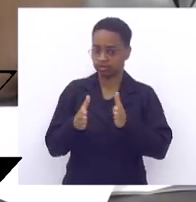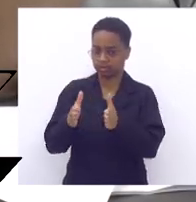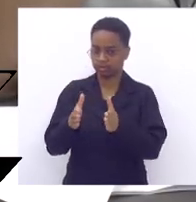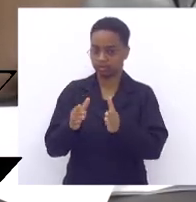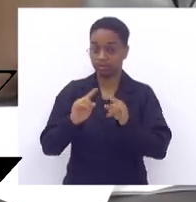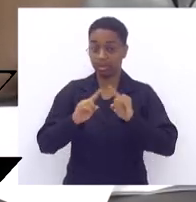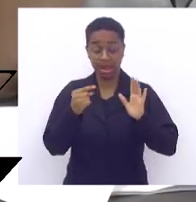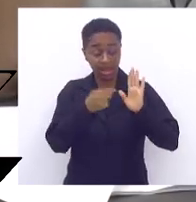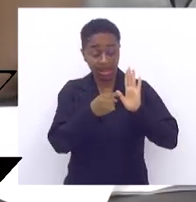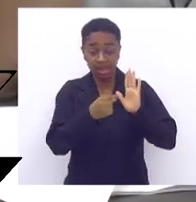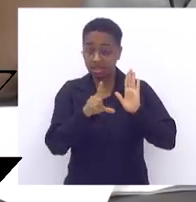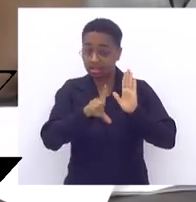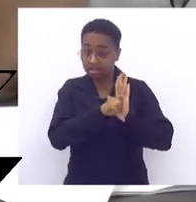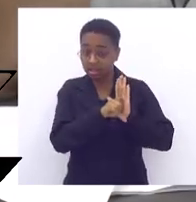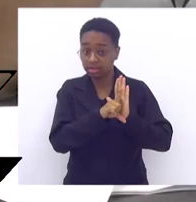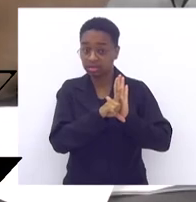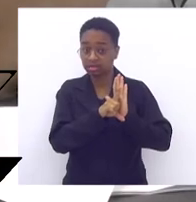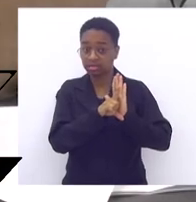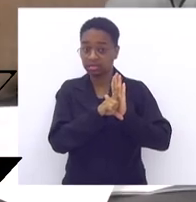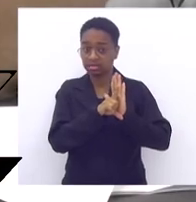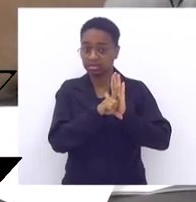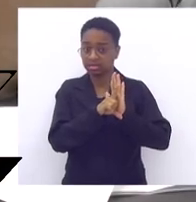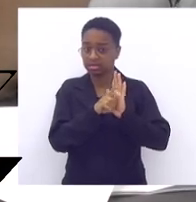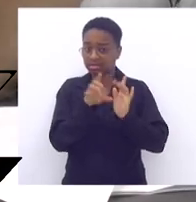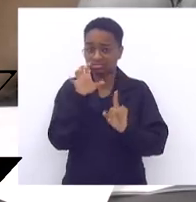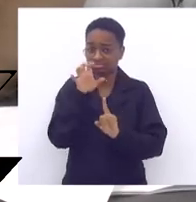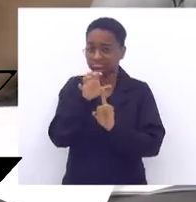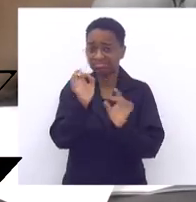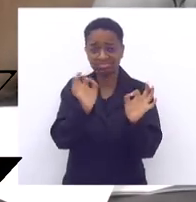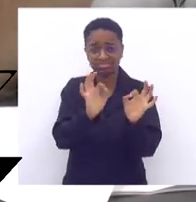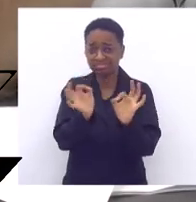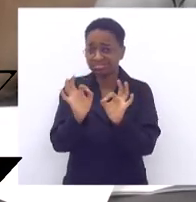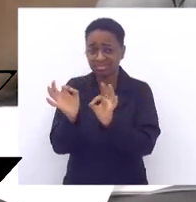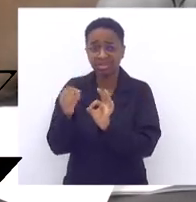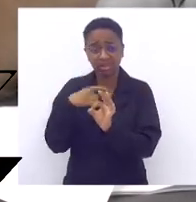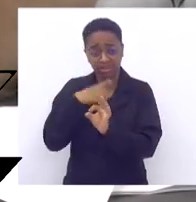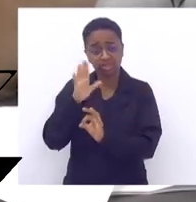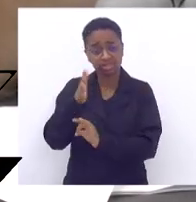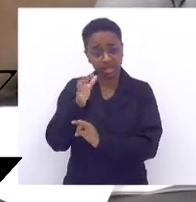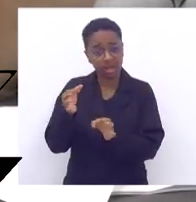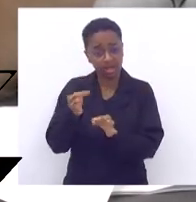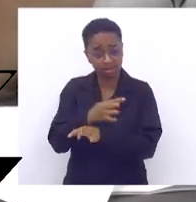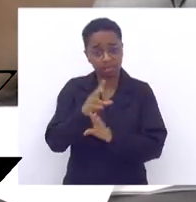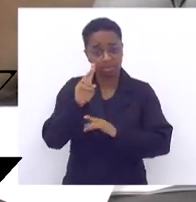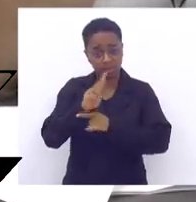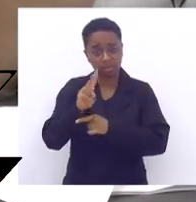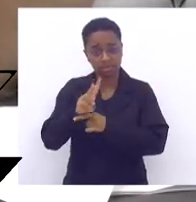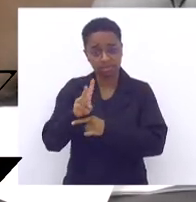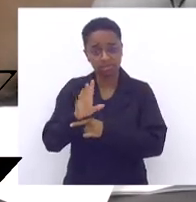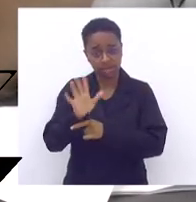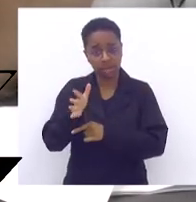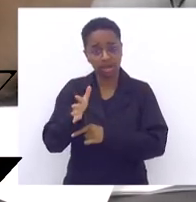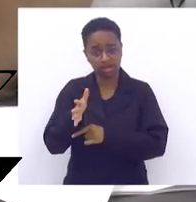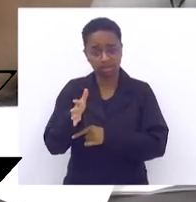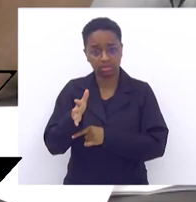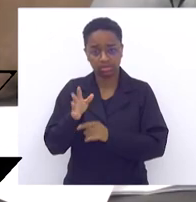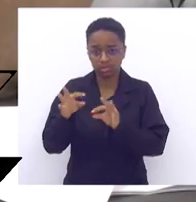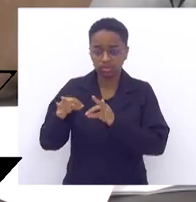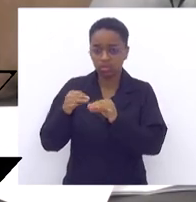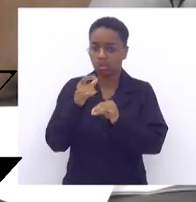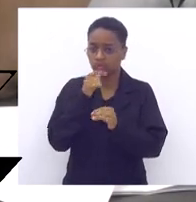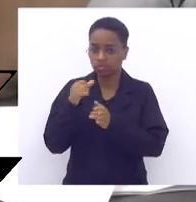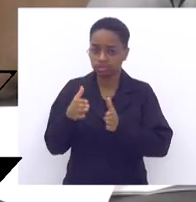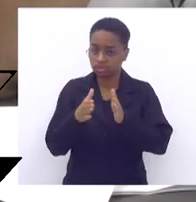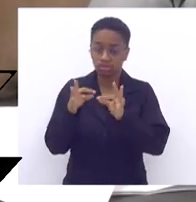lei não afeta um milímetro o que já há de proteção, como bem disse o Luiz Paulo, de todos os rios, todos